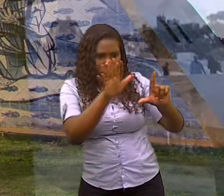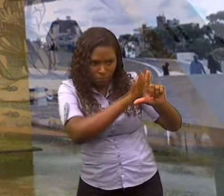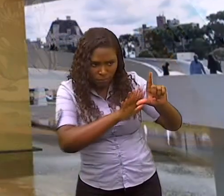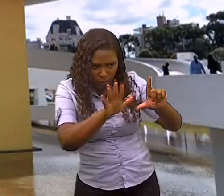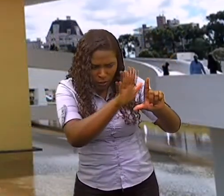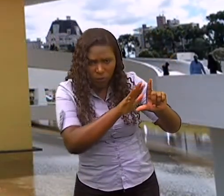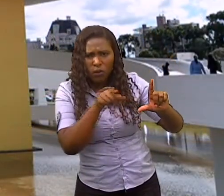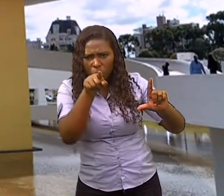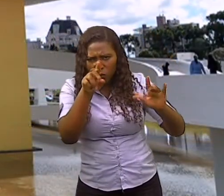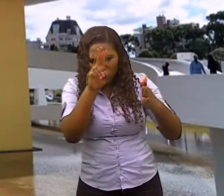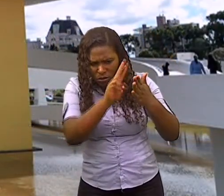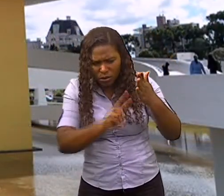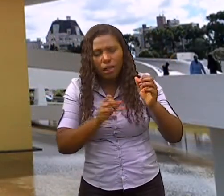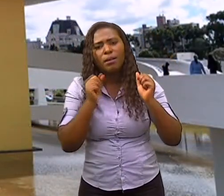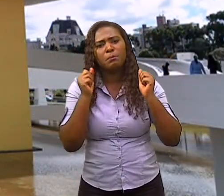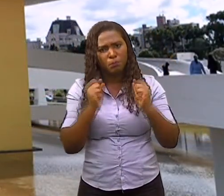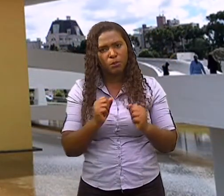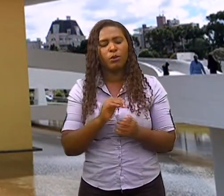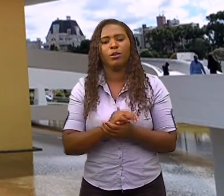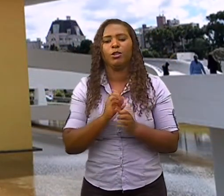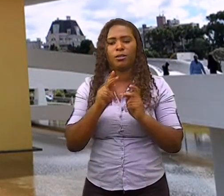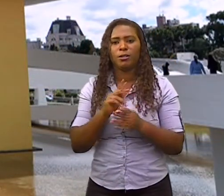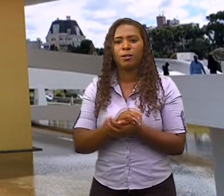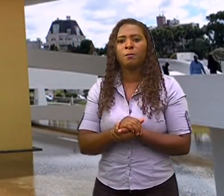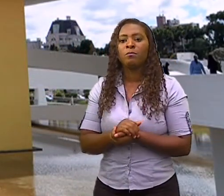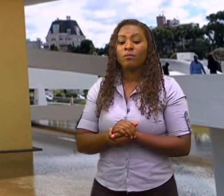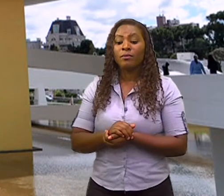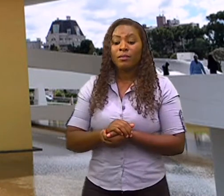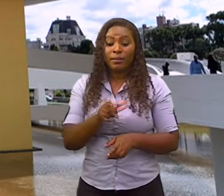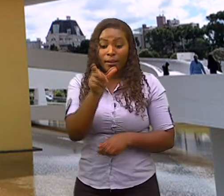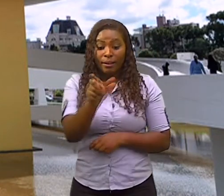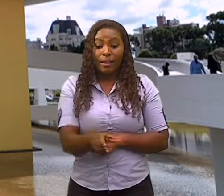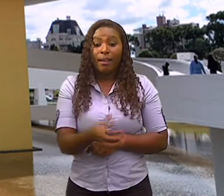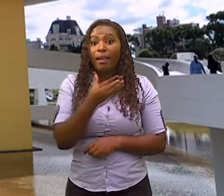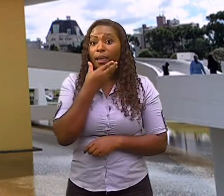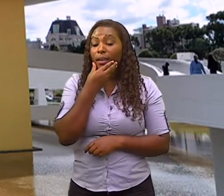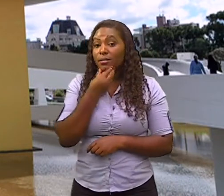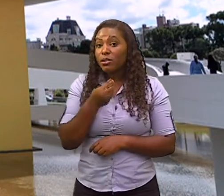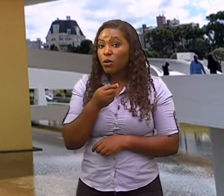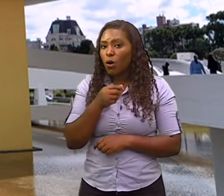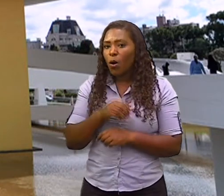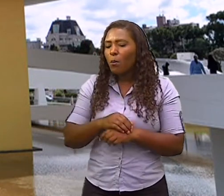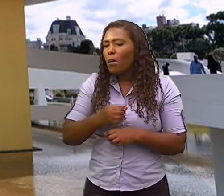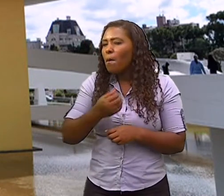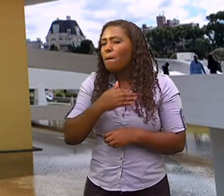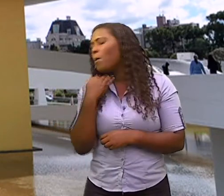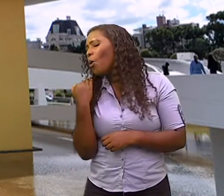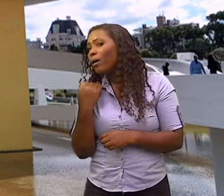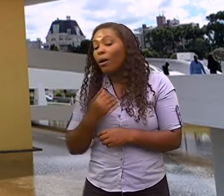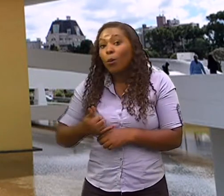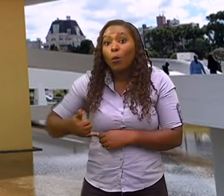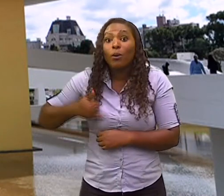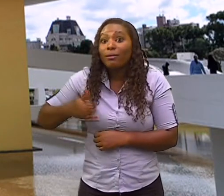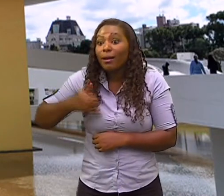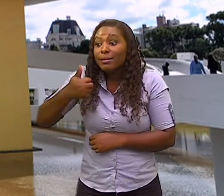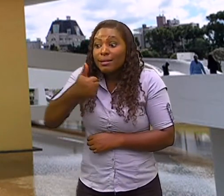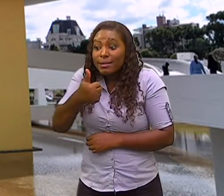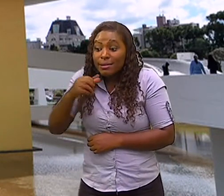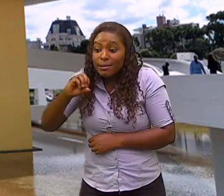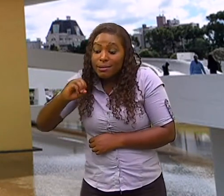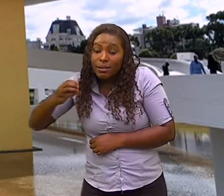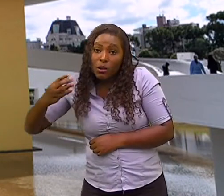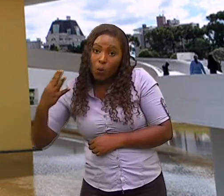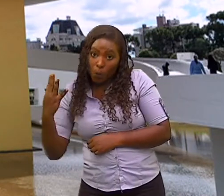suas memórias. O arquiteto faleceu, pasmem, há 104 anos, com